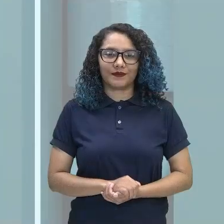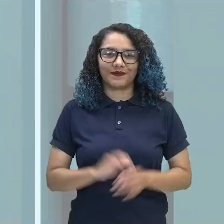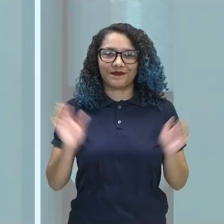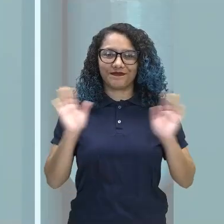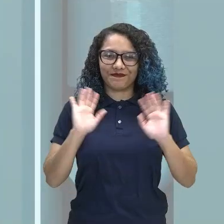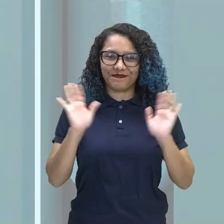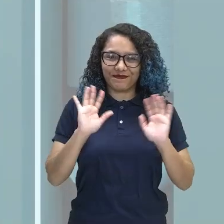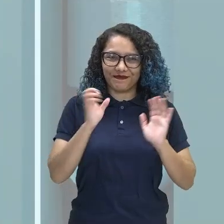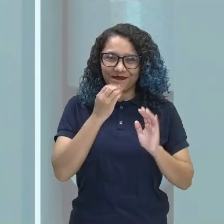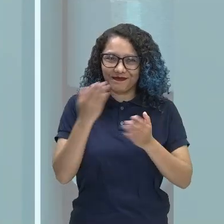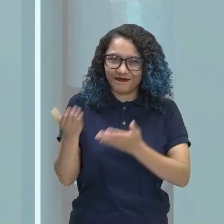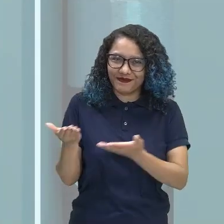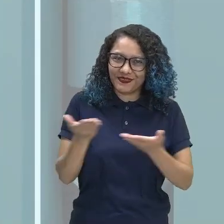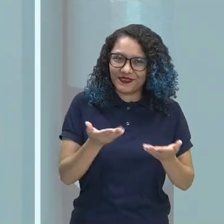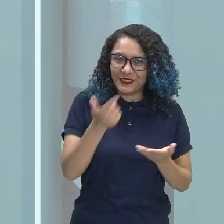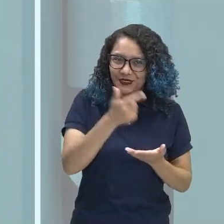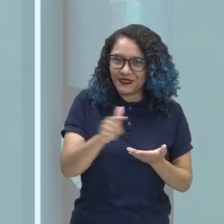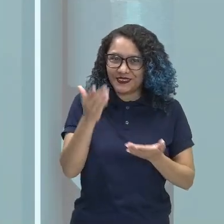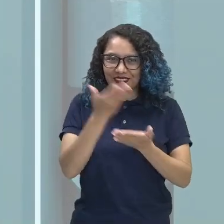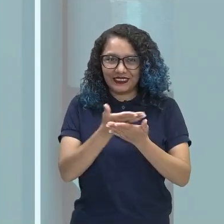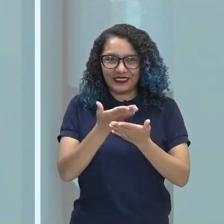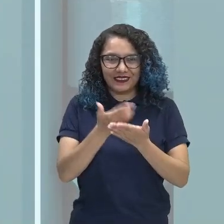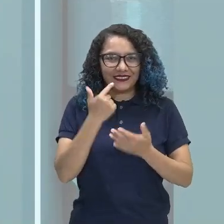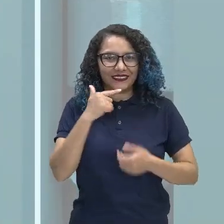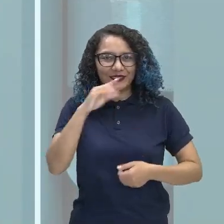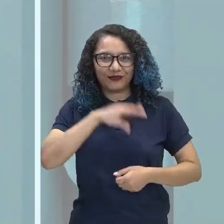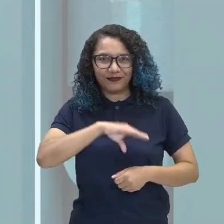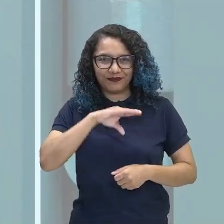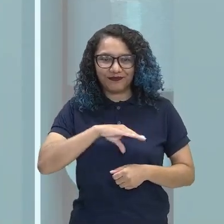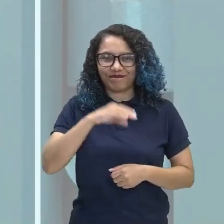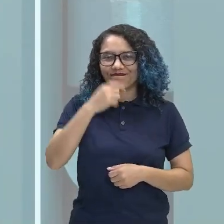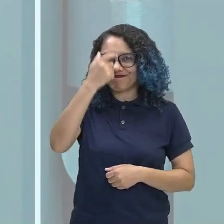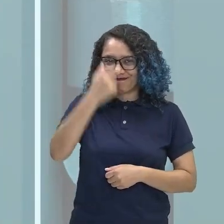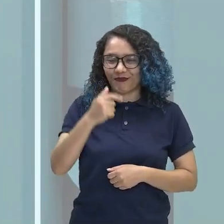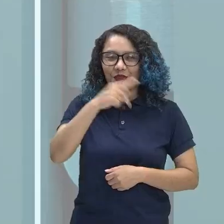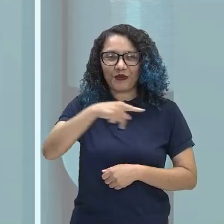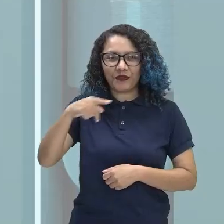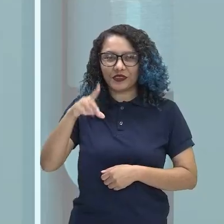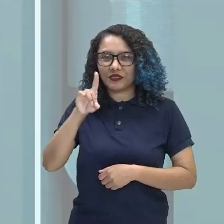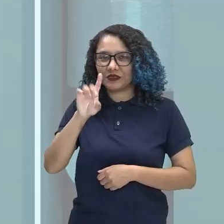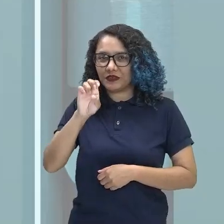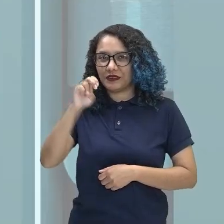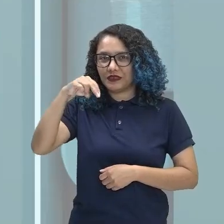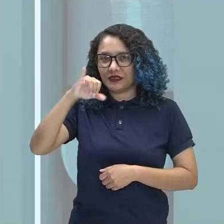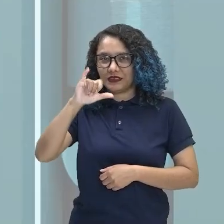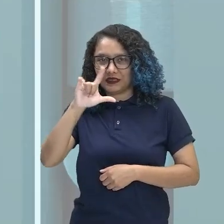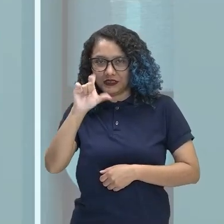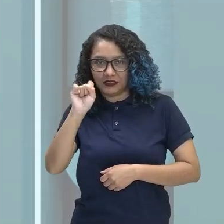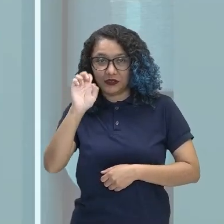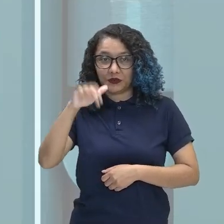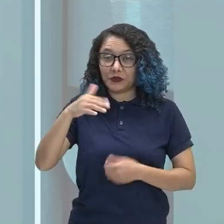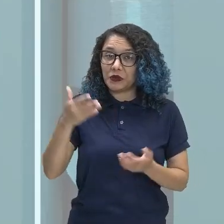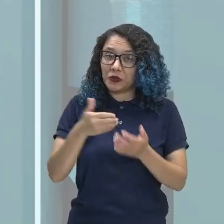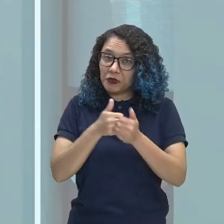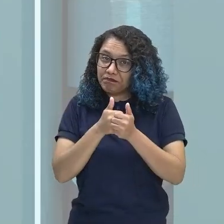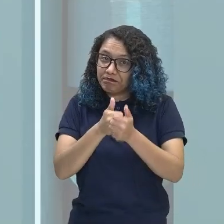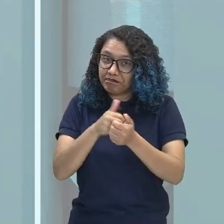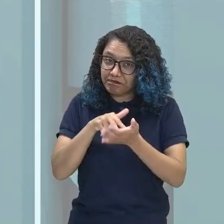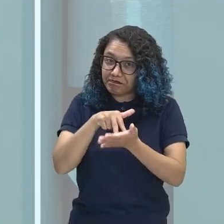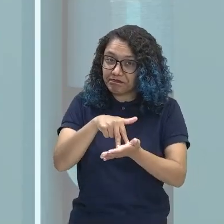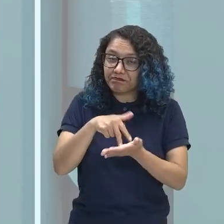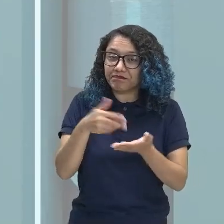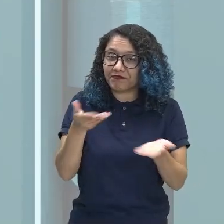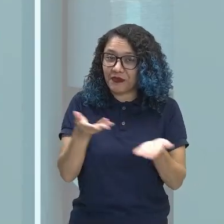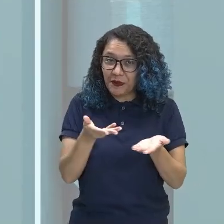Olá, seja bem-vindo a mais uma aula de língua portuguesa. Sou o professor Denilson e vou acompanhar você neste